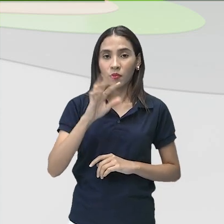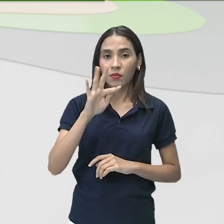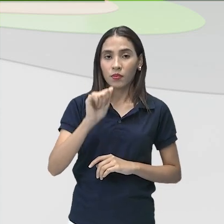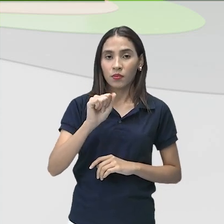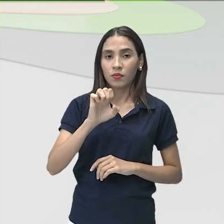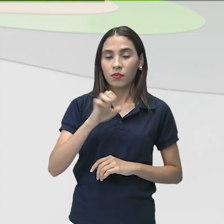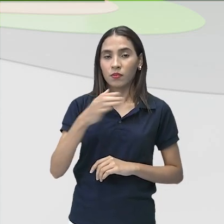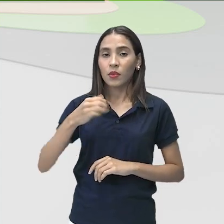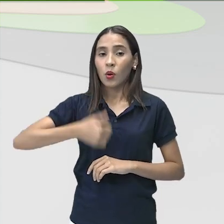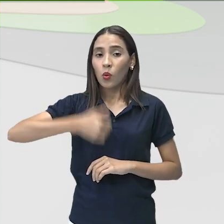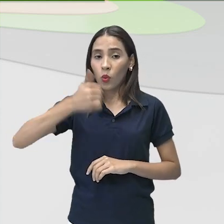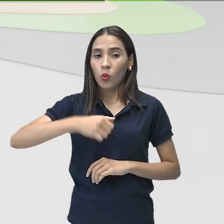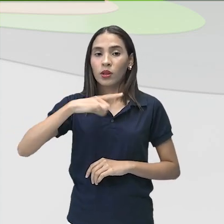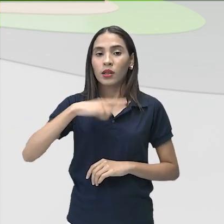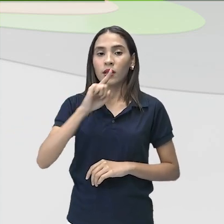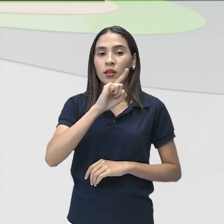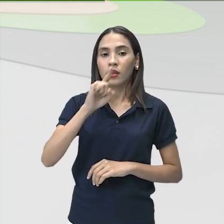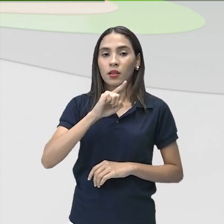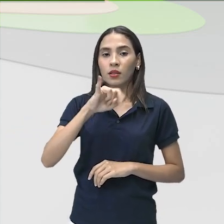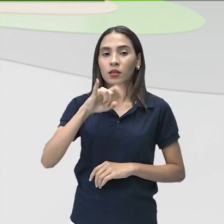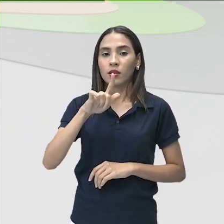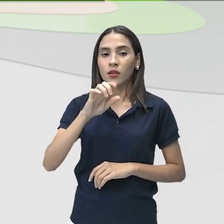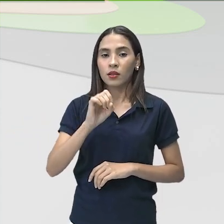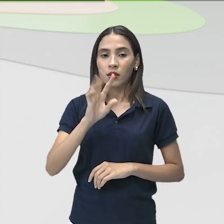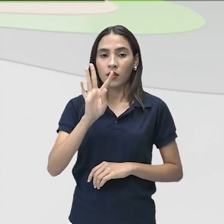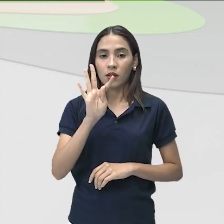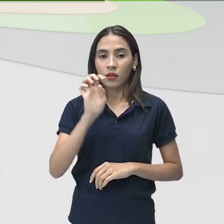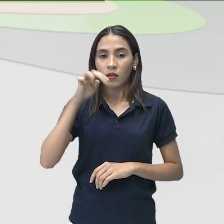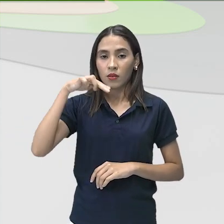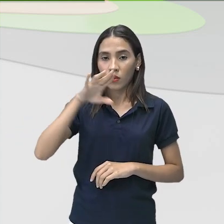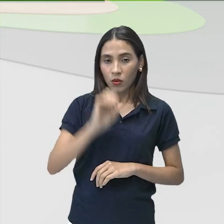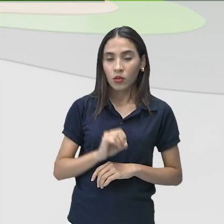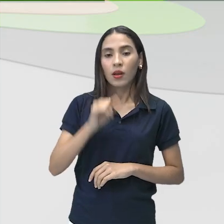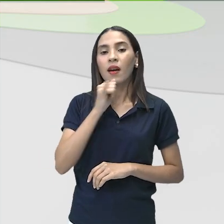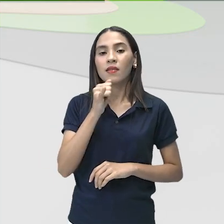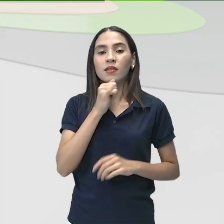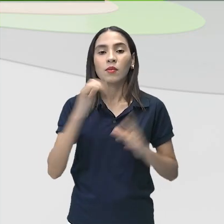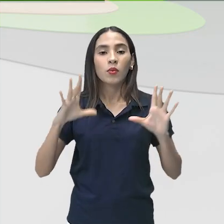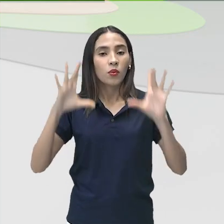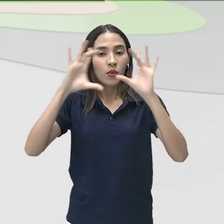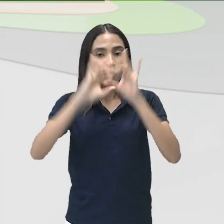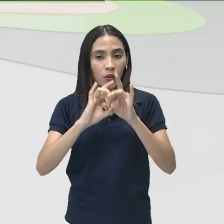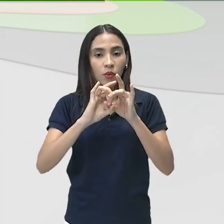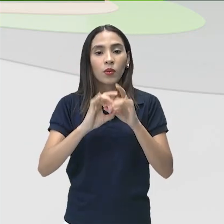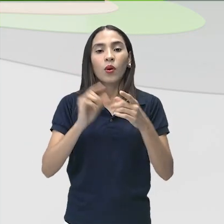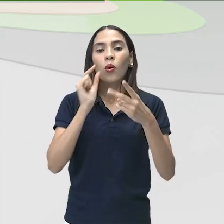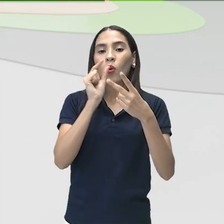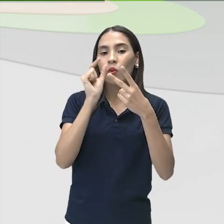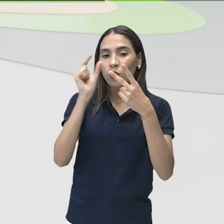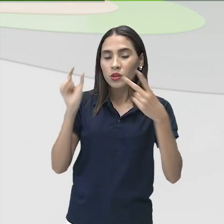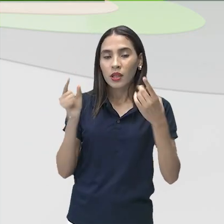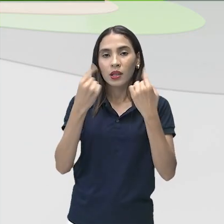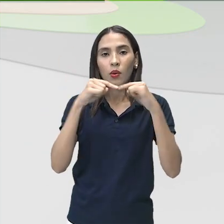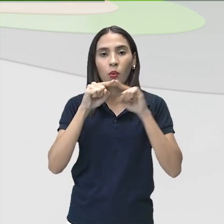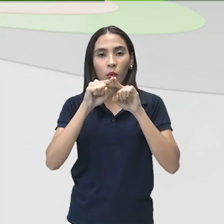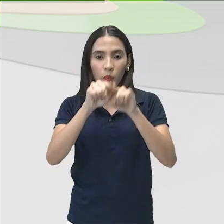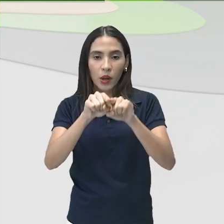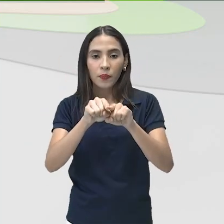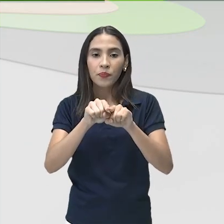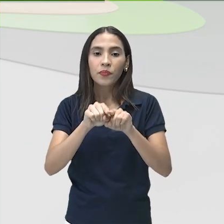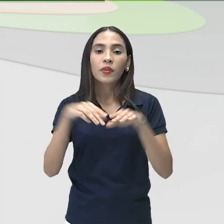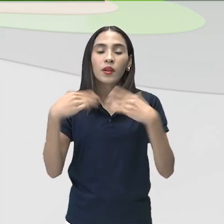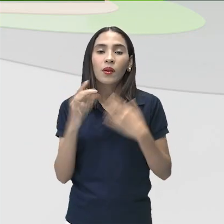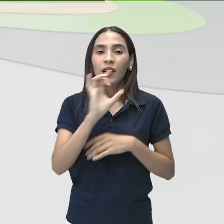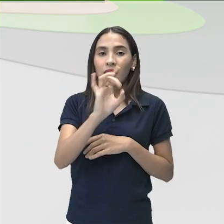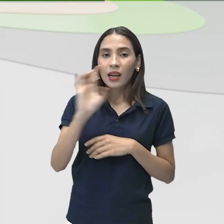zigóteno, onde os cromossomos pareiam-se com seus homólogos, de maneira que os genes ficam alinhados. Como